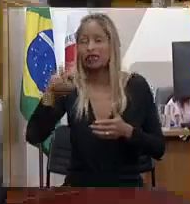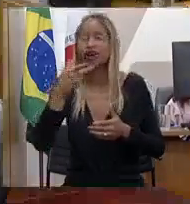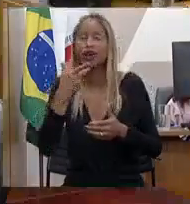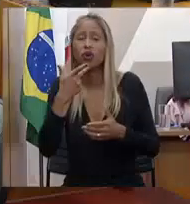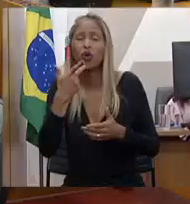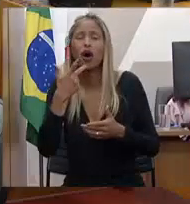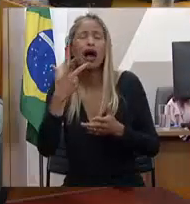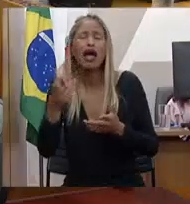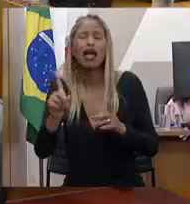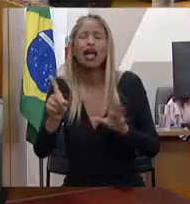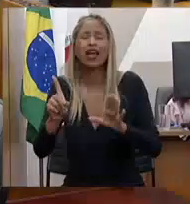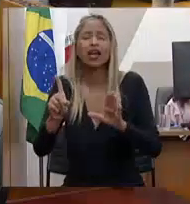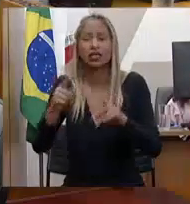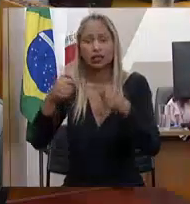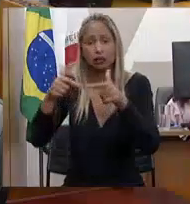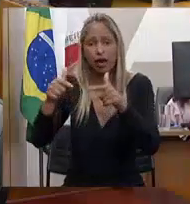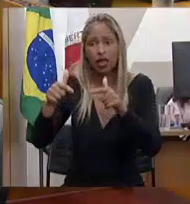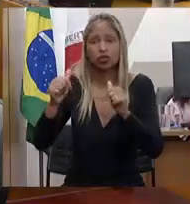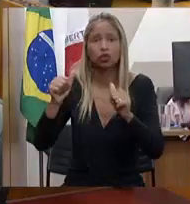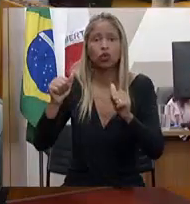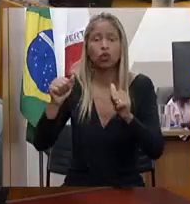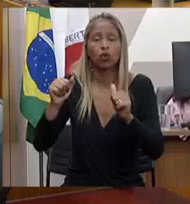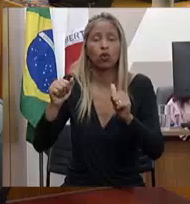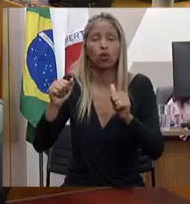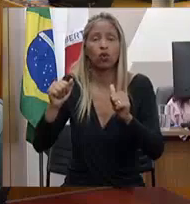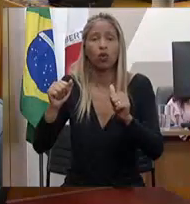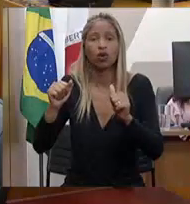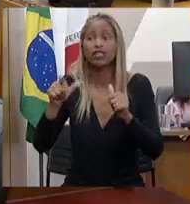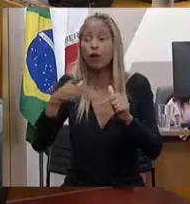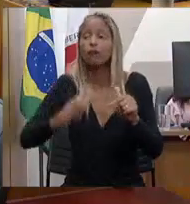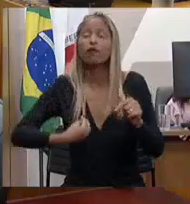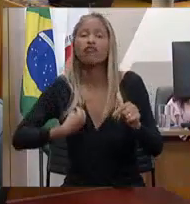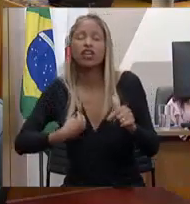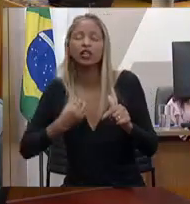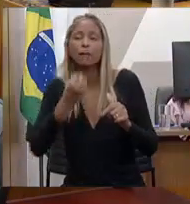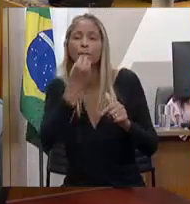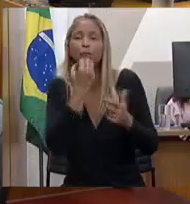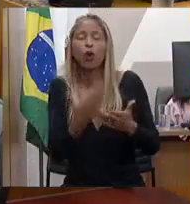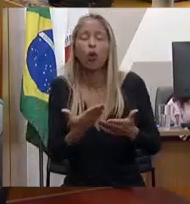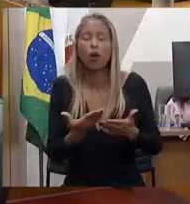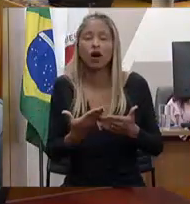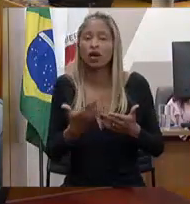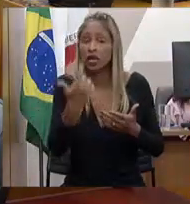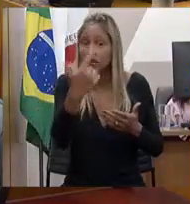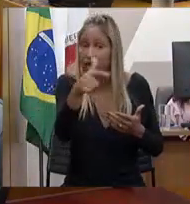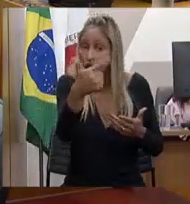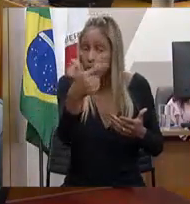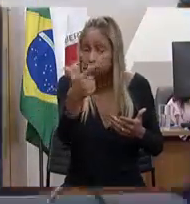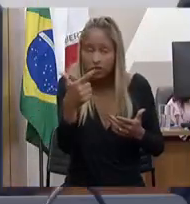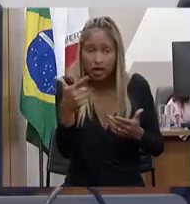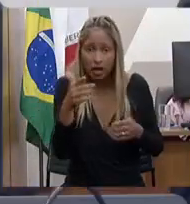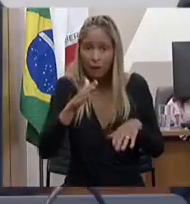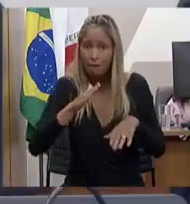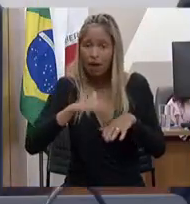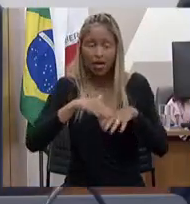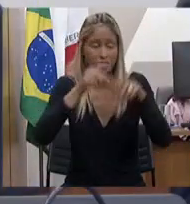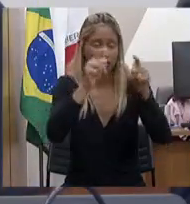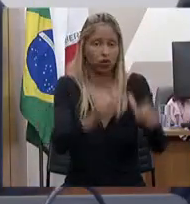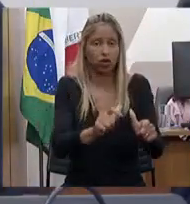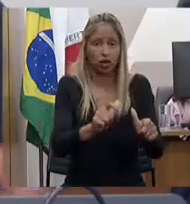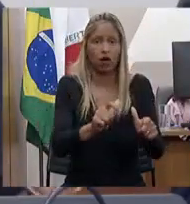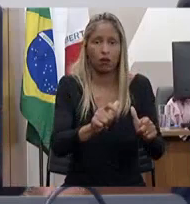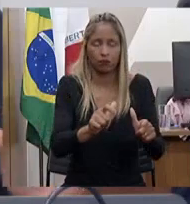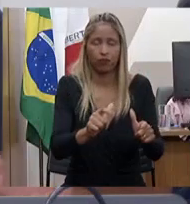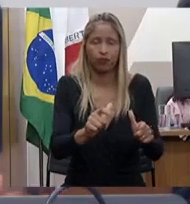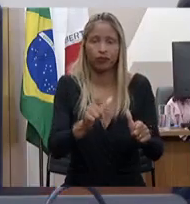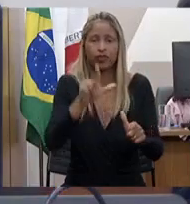burocrática às vezes os trabalhadores para poder ter um ano de estabilidade ficar de boa não tem mais uma discussão do que fazer naquele local de trabalho mapa